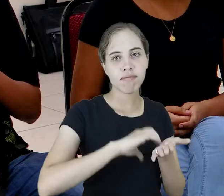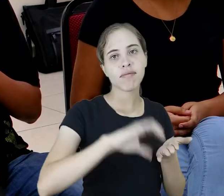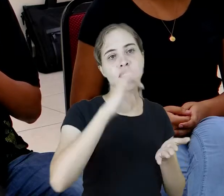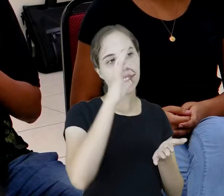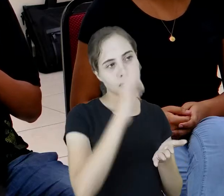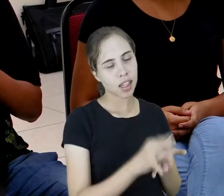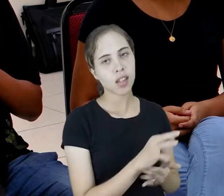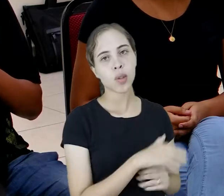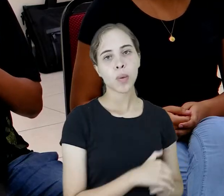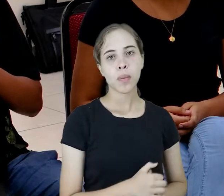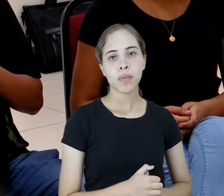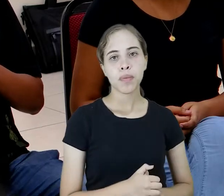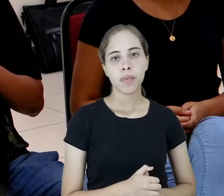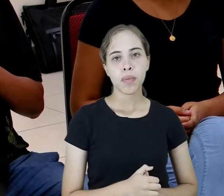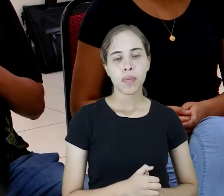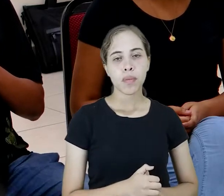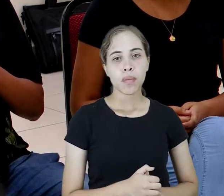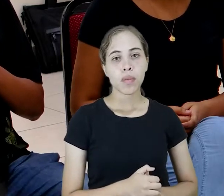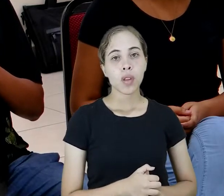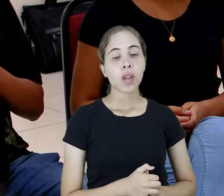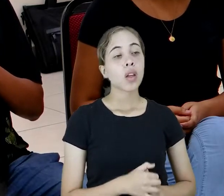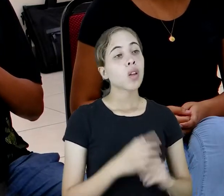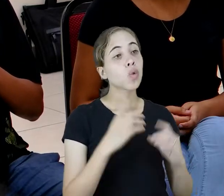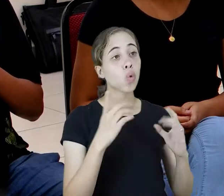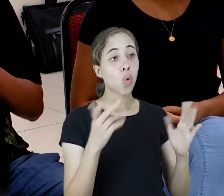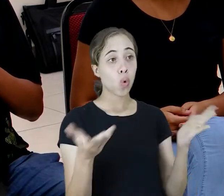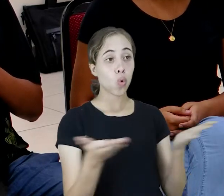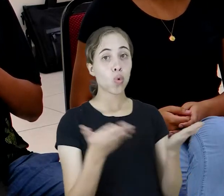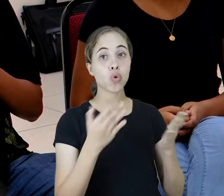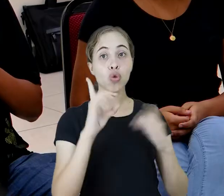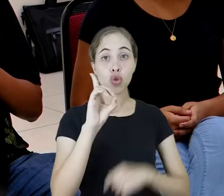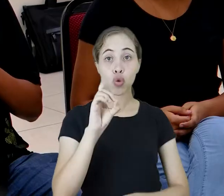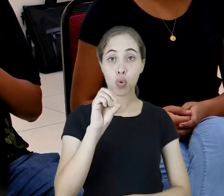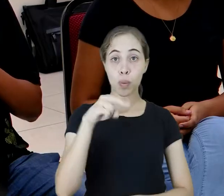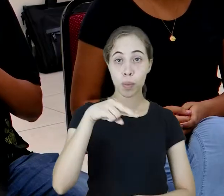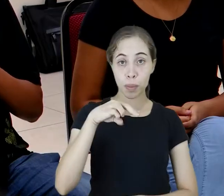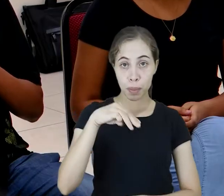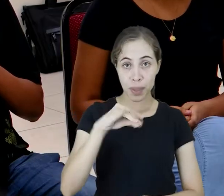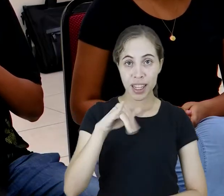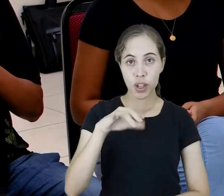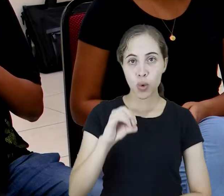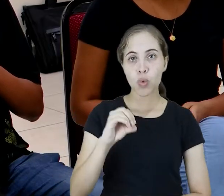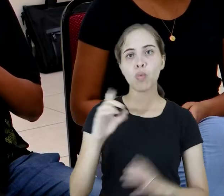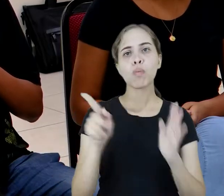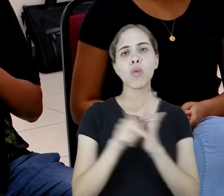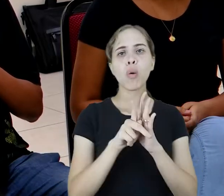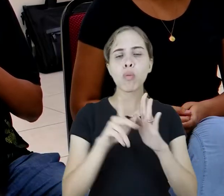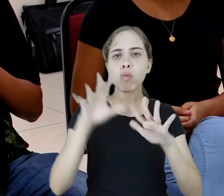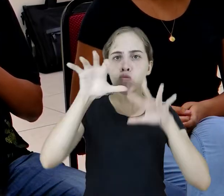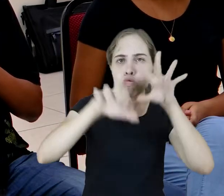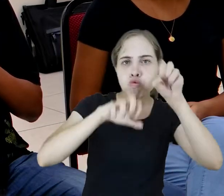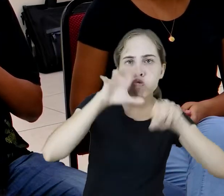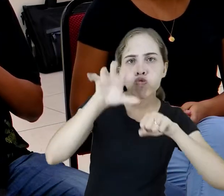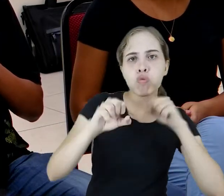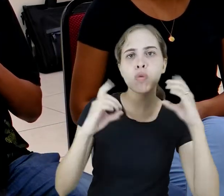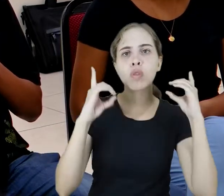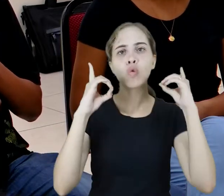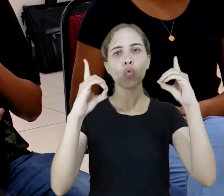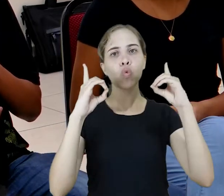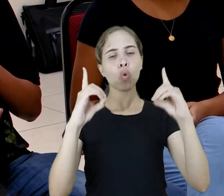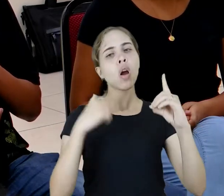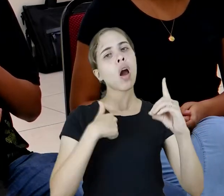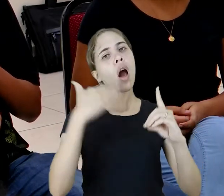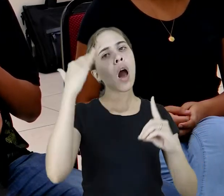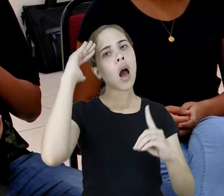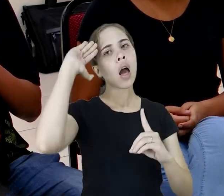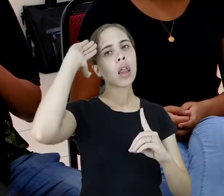correta. O domínio doutrinário me ajudou muito em relação à minha vida. Foi quando eu entendi o quanto o Salvador me